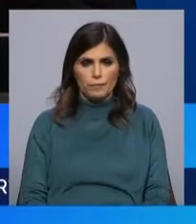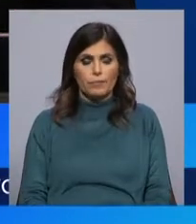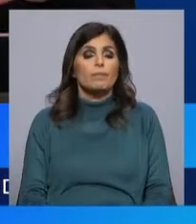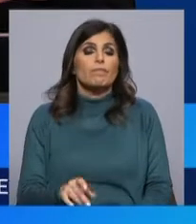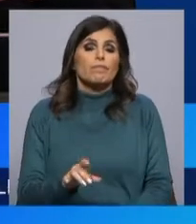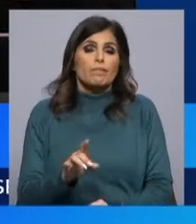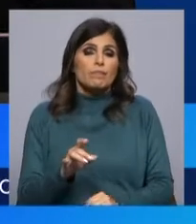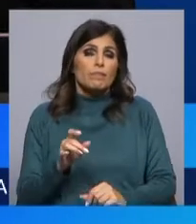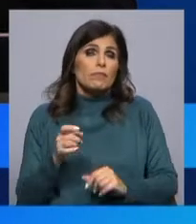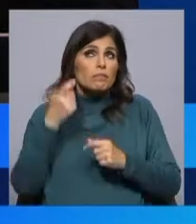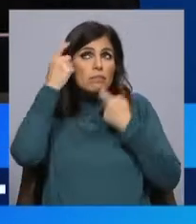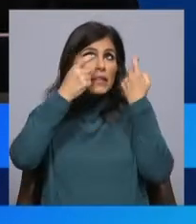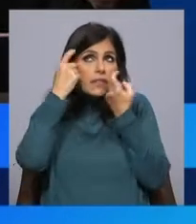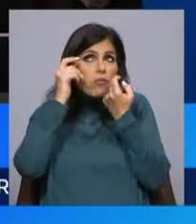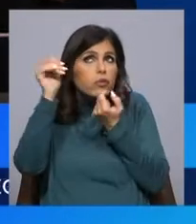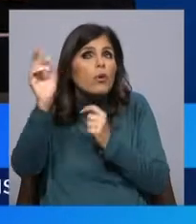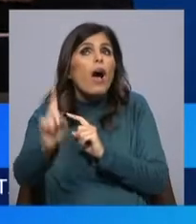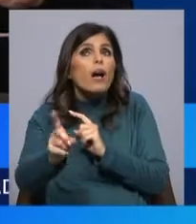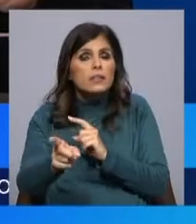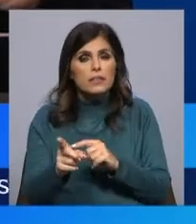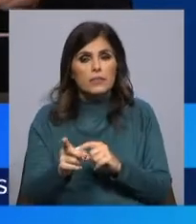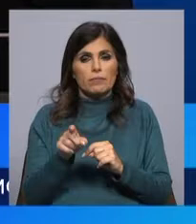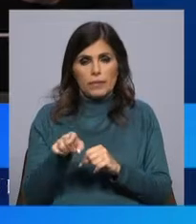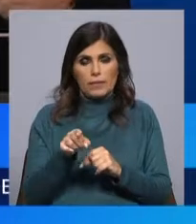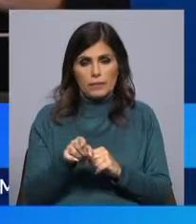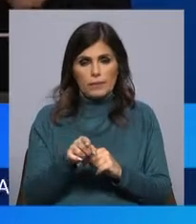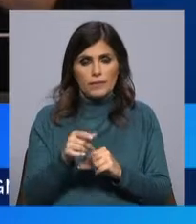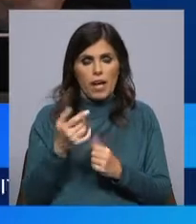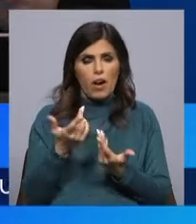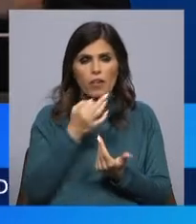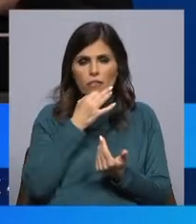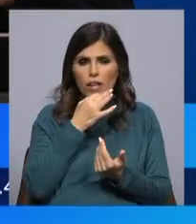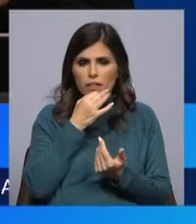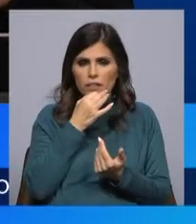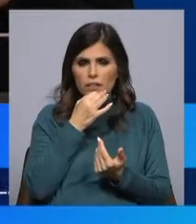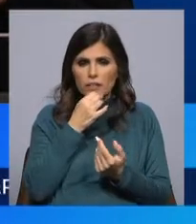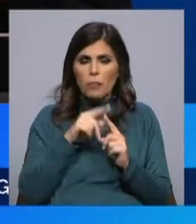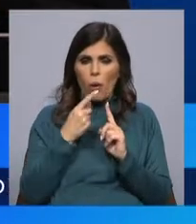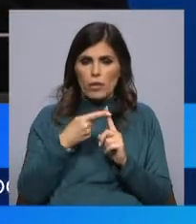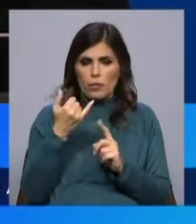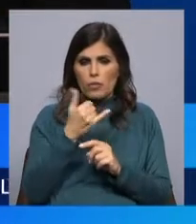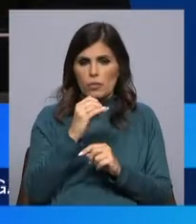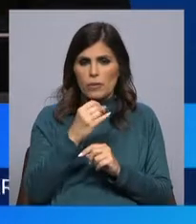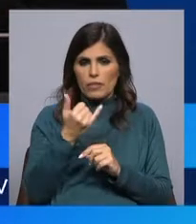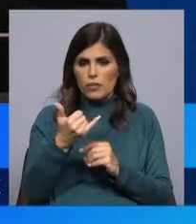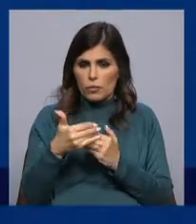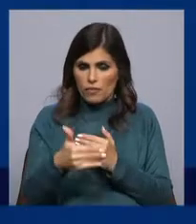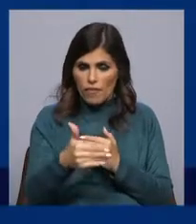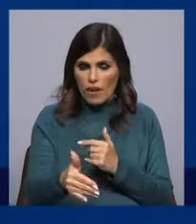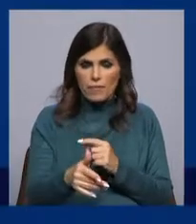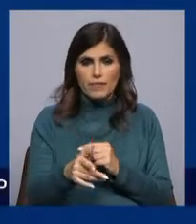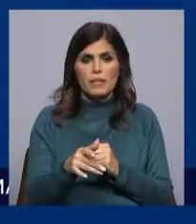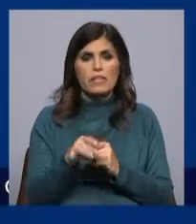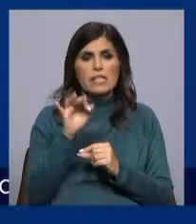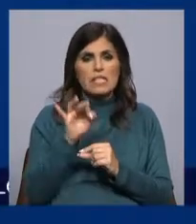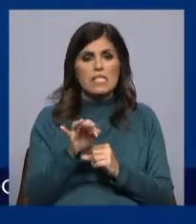de futurologia. São missões, são telescópios que estão a ser apontados para 2022. Não quer dizer que tudo se